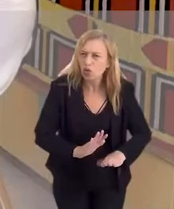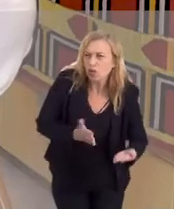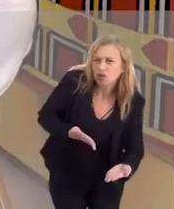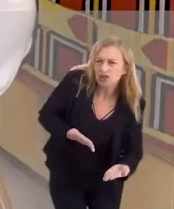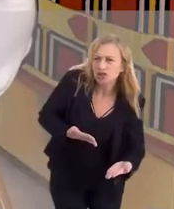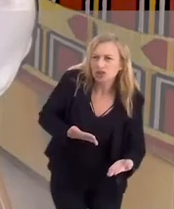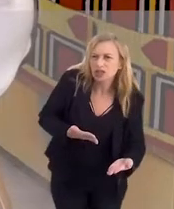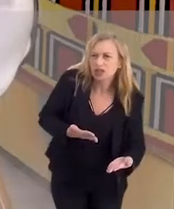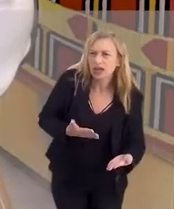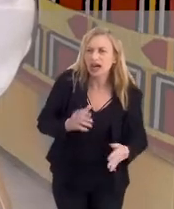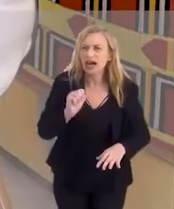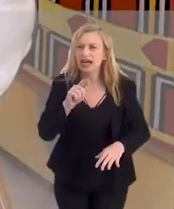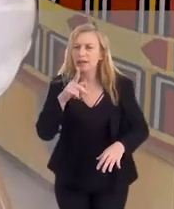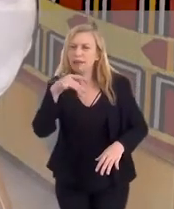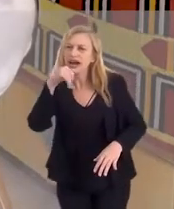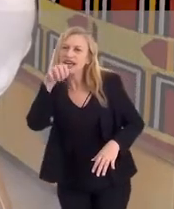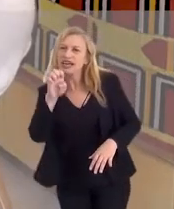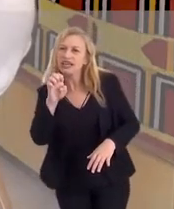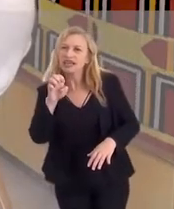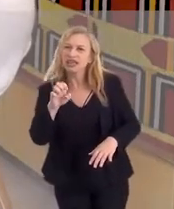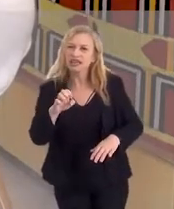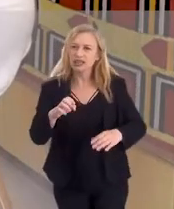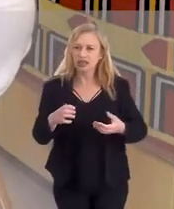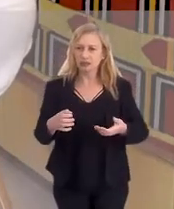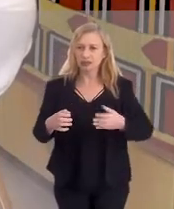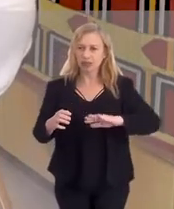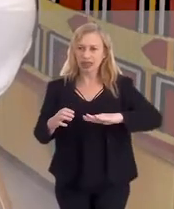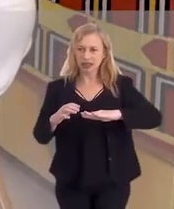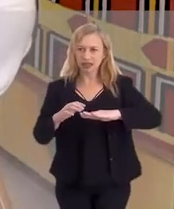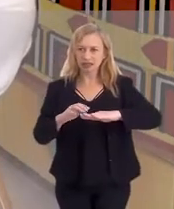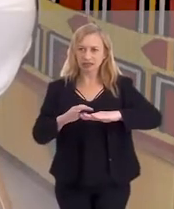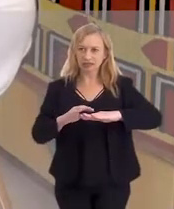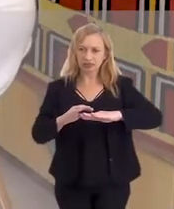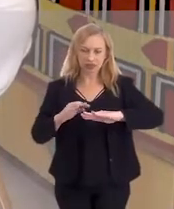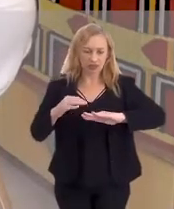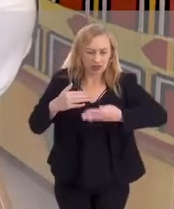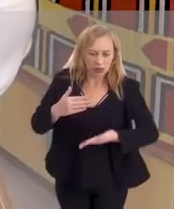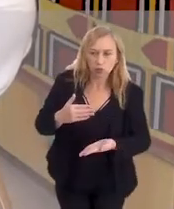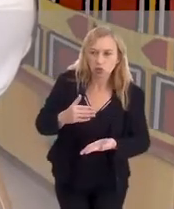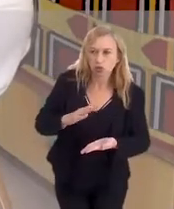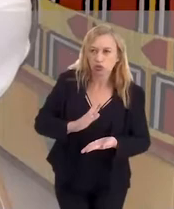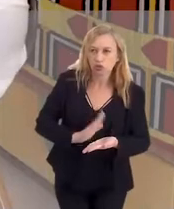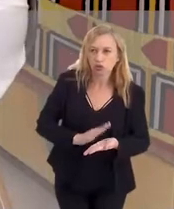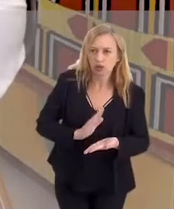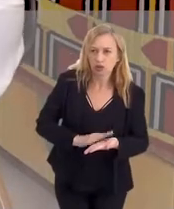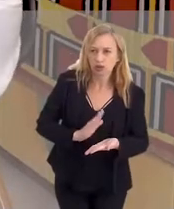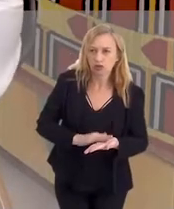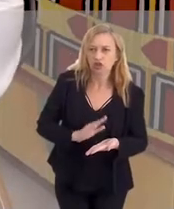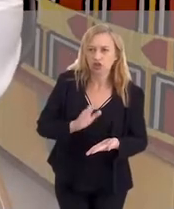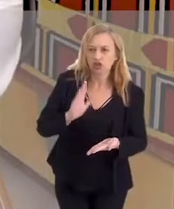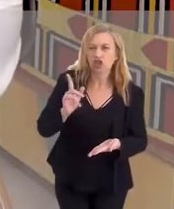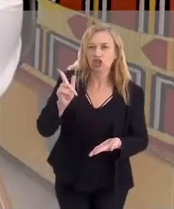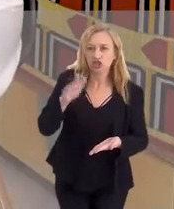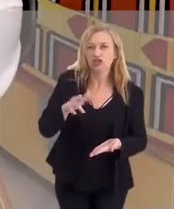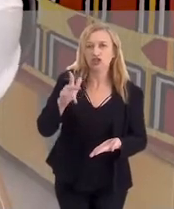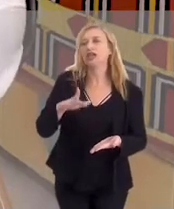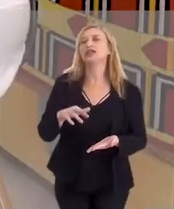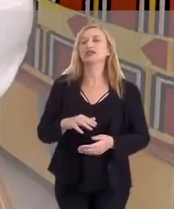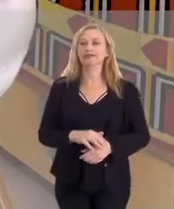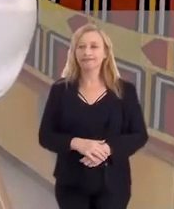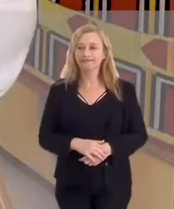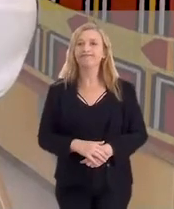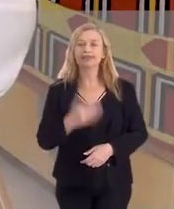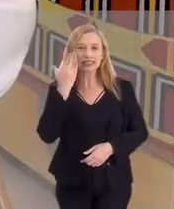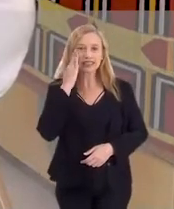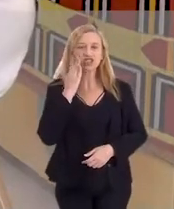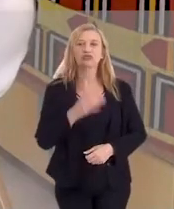Como? De cabeça para baixo? Não, ele... o atabaque é acima, né? Então ele vai virar o chão, ele bate, é batido aqui no diferente. Chão.